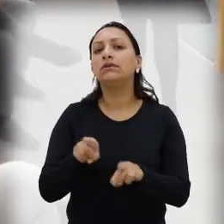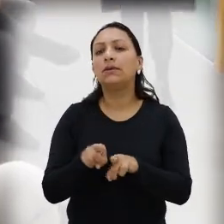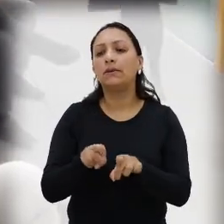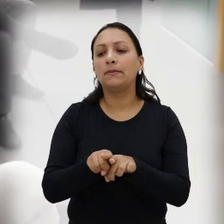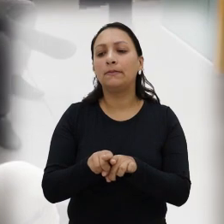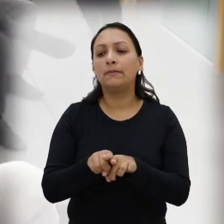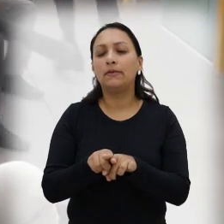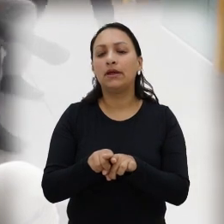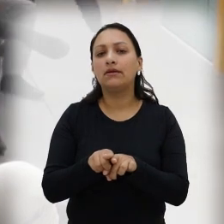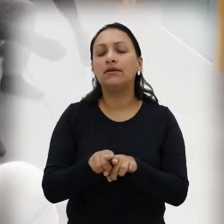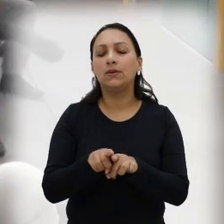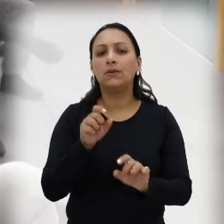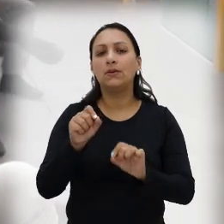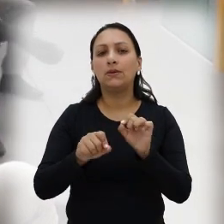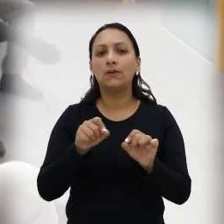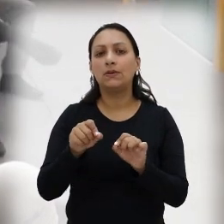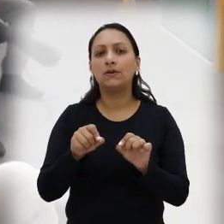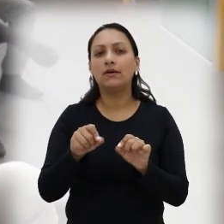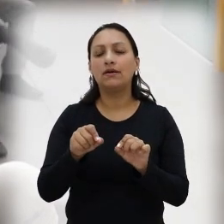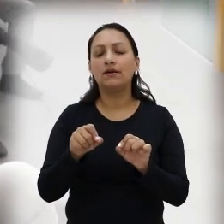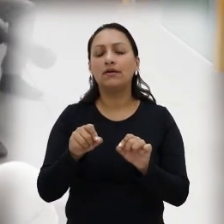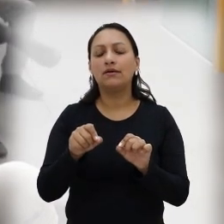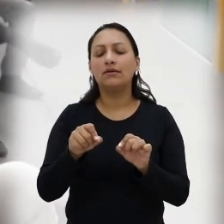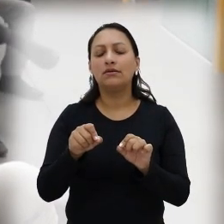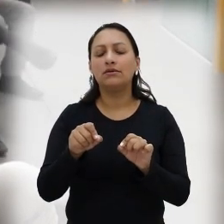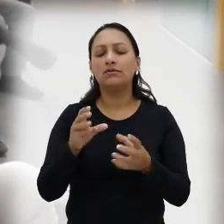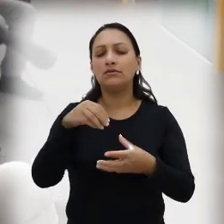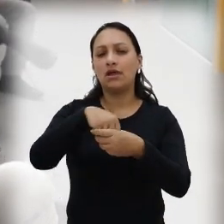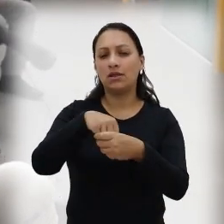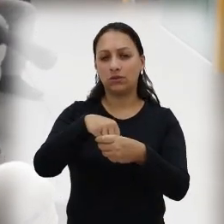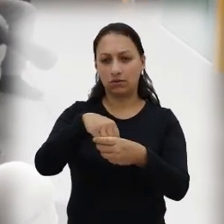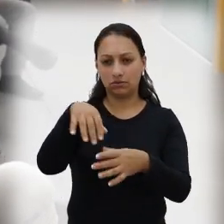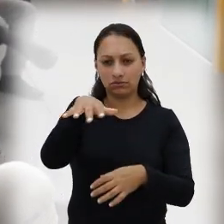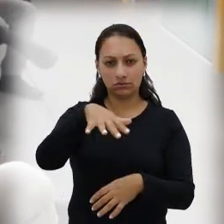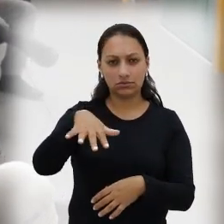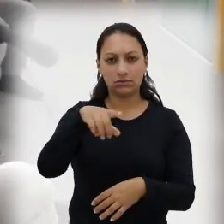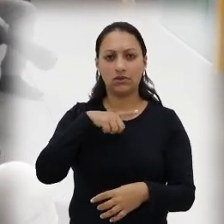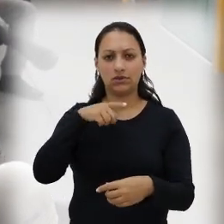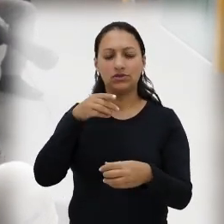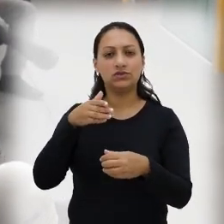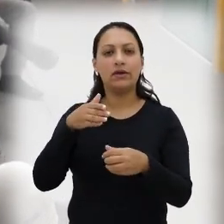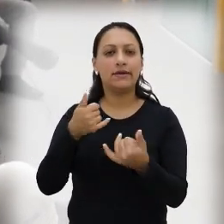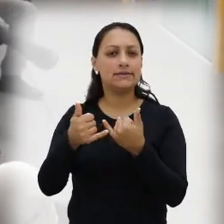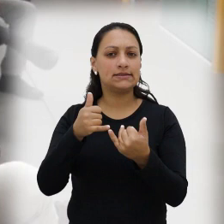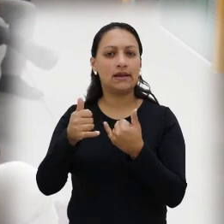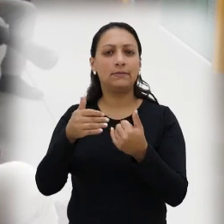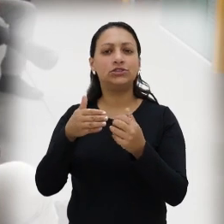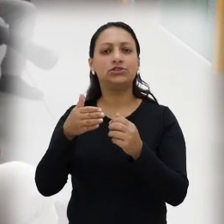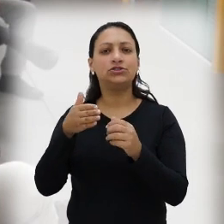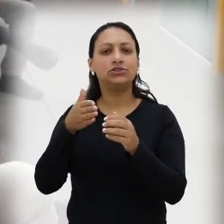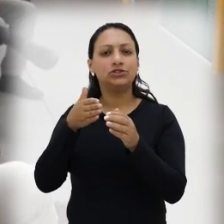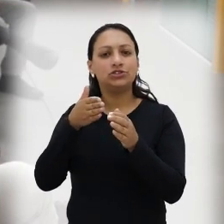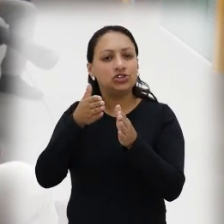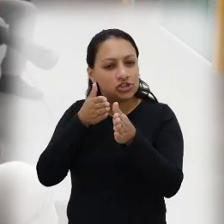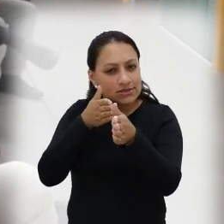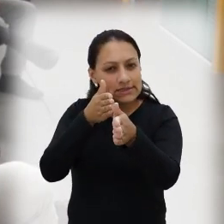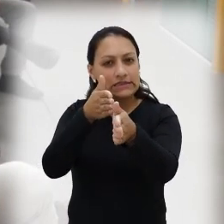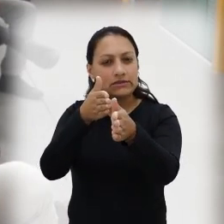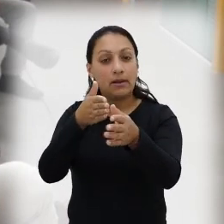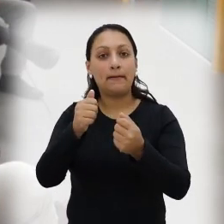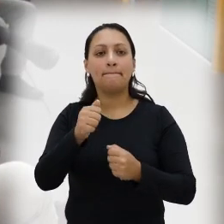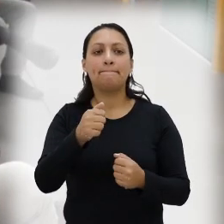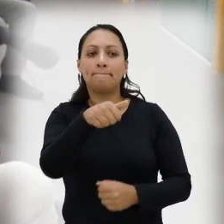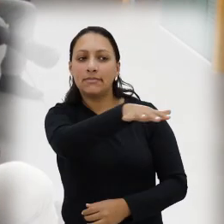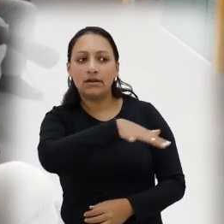outras. Mas dentro daquelas ali existem direcionamentos, né? Por exemplo, mercado. Nós temos uma dor bem específica